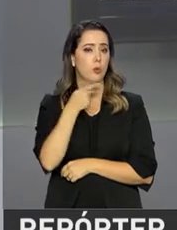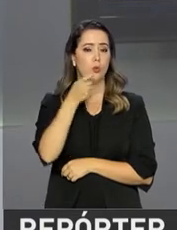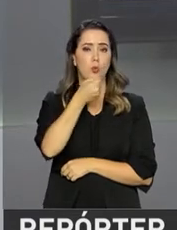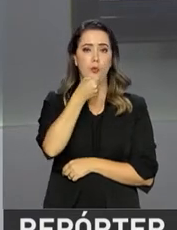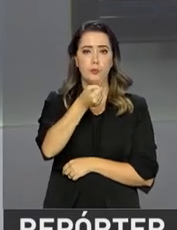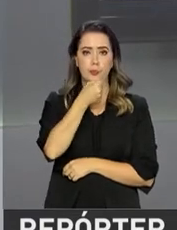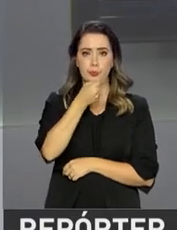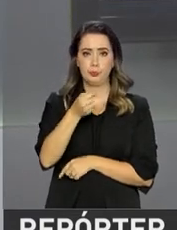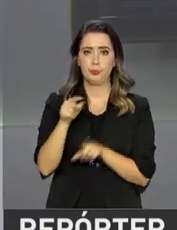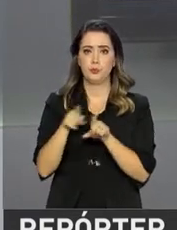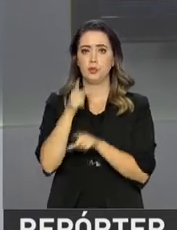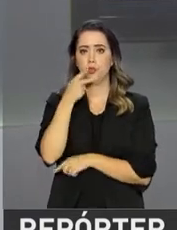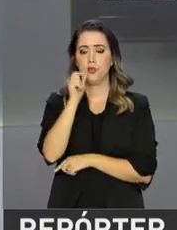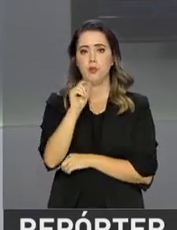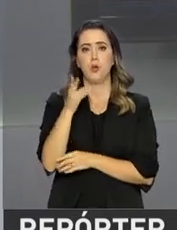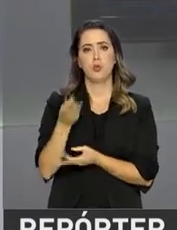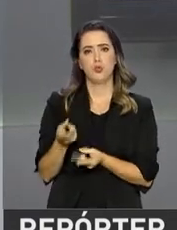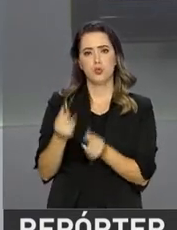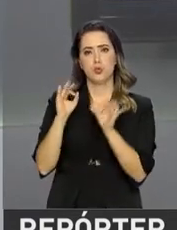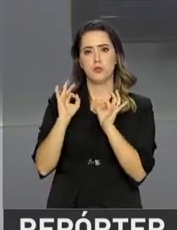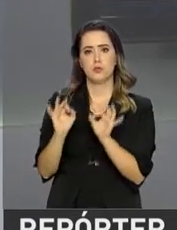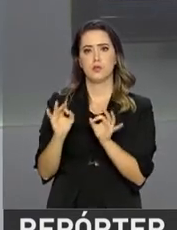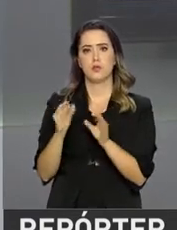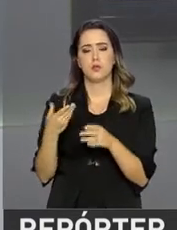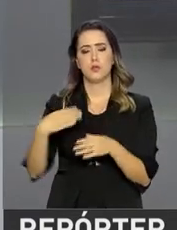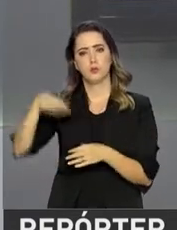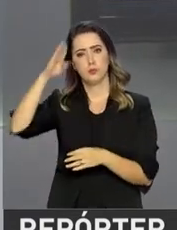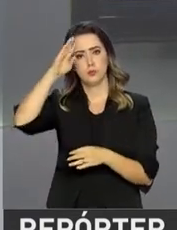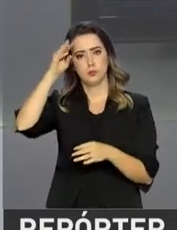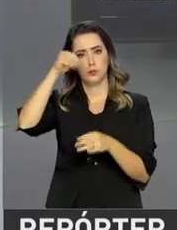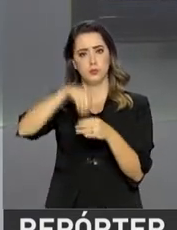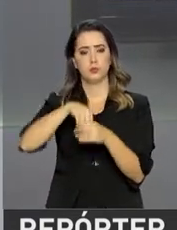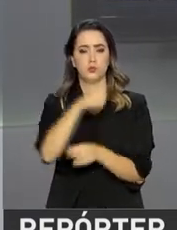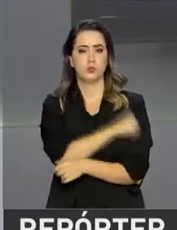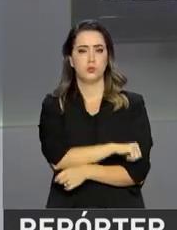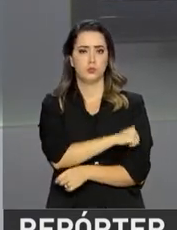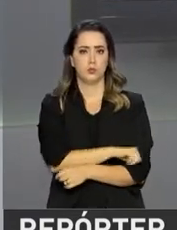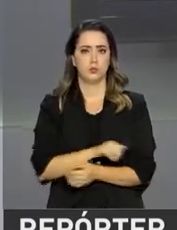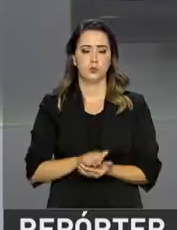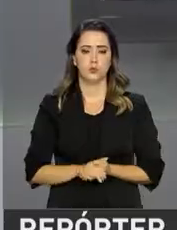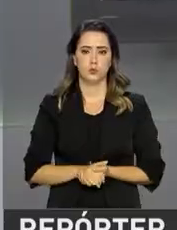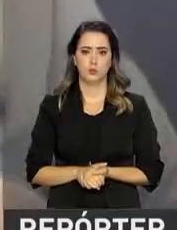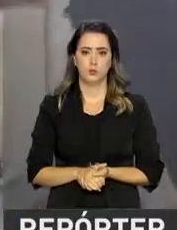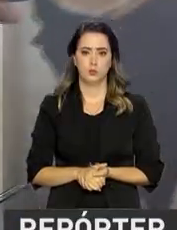jornalistas e afirmou que tem recursos garantidos para a intervenção federal no Rio de Janeiro.